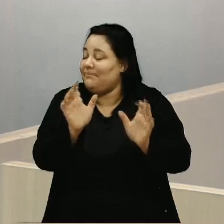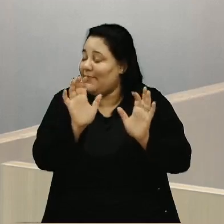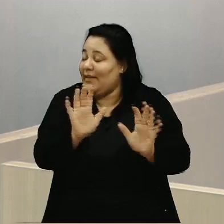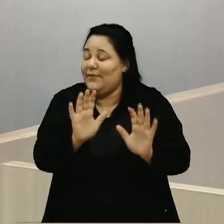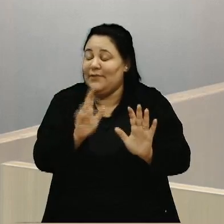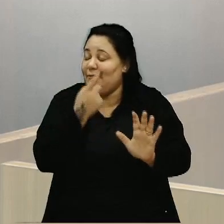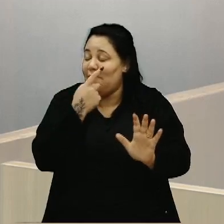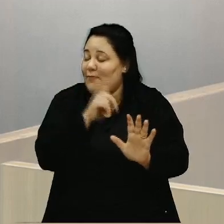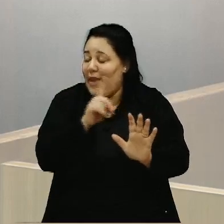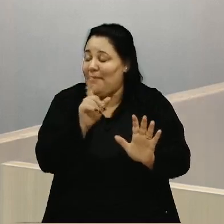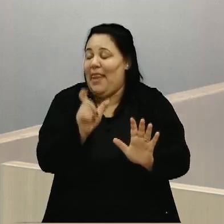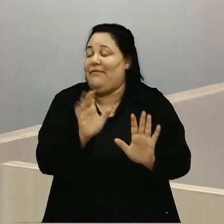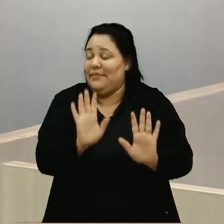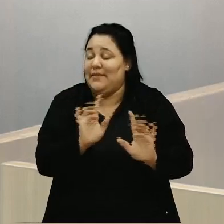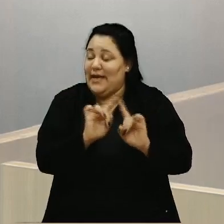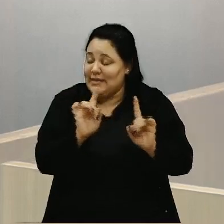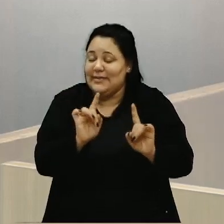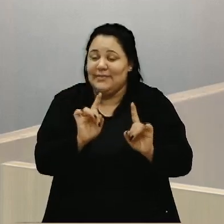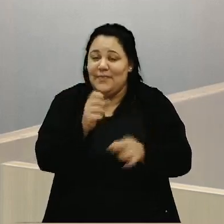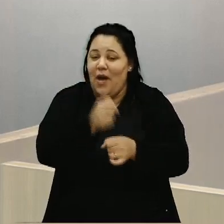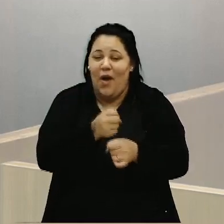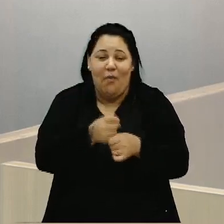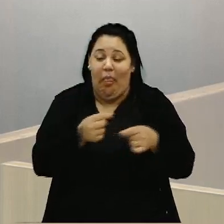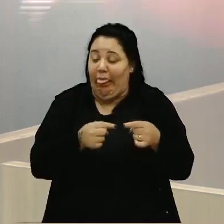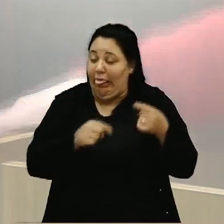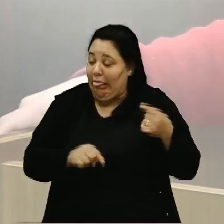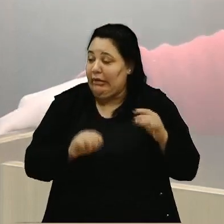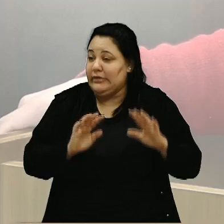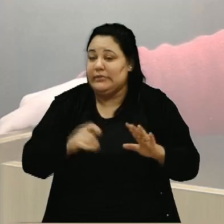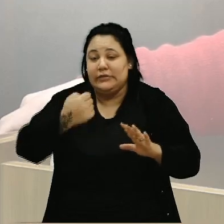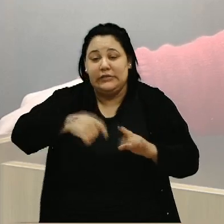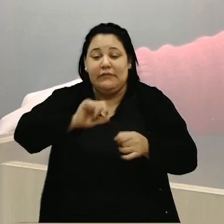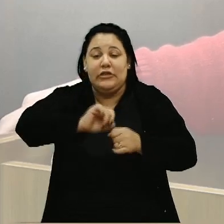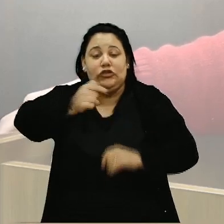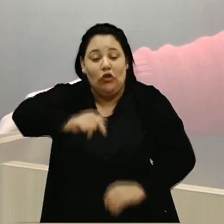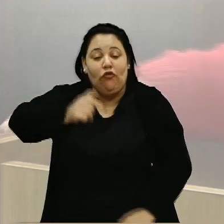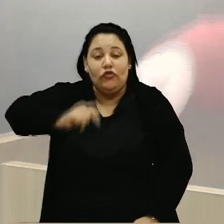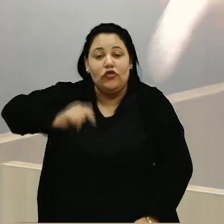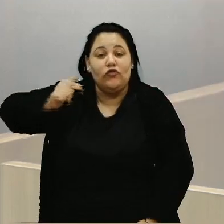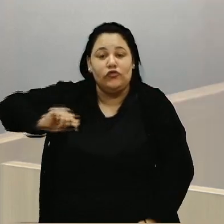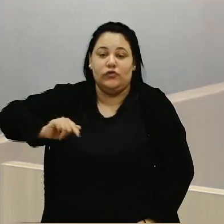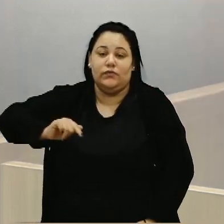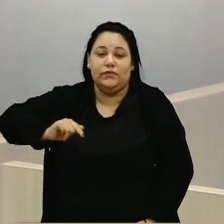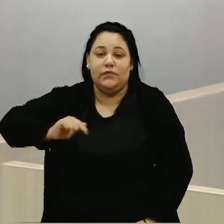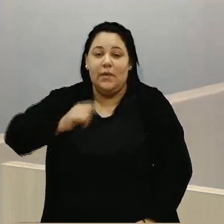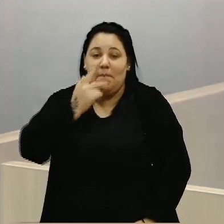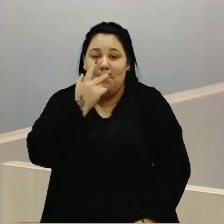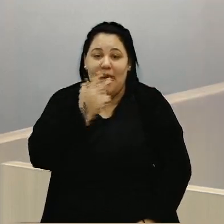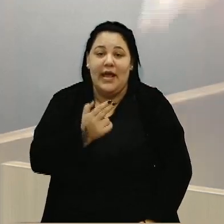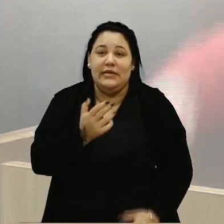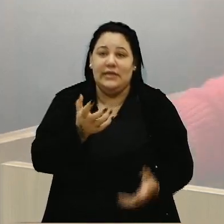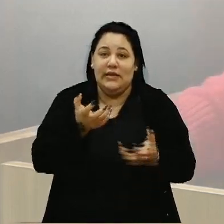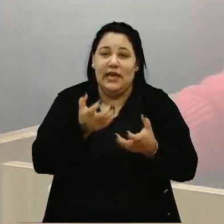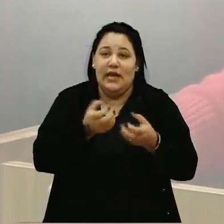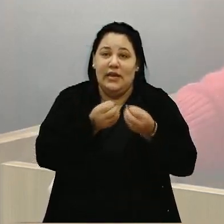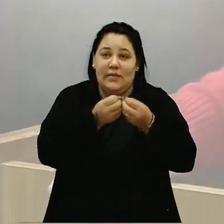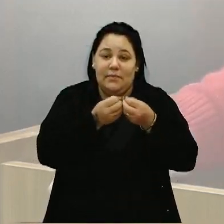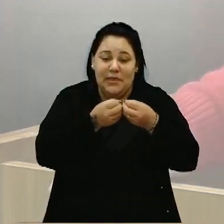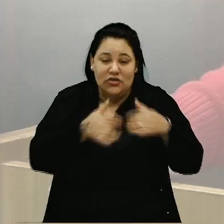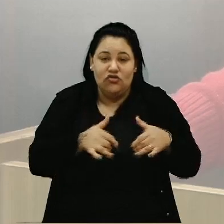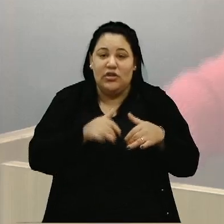obras extremamente ineficazes, que depois tem que estar refazendo novamente. Parece que querem derrubar o prefeito em vez de